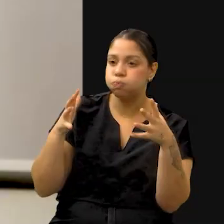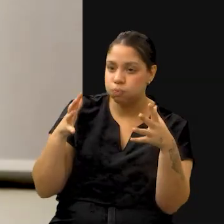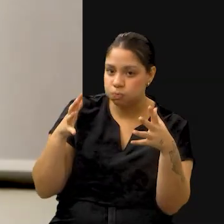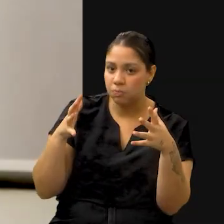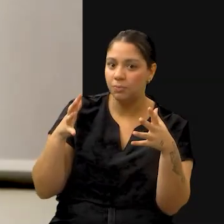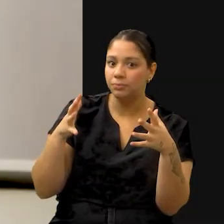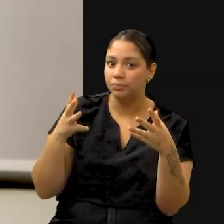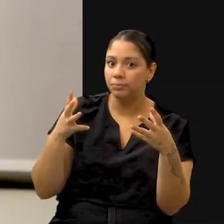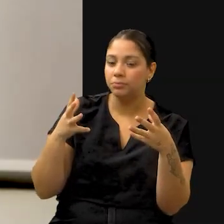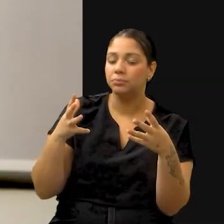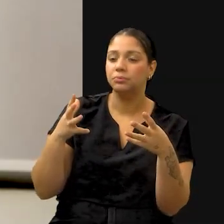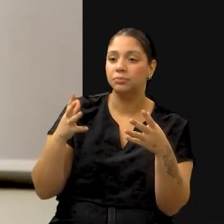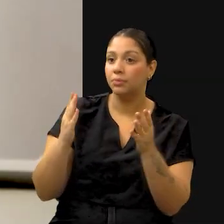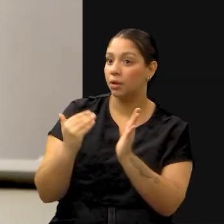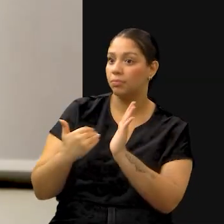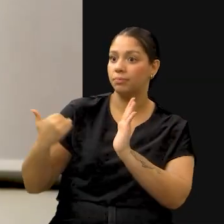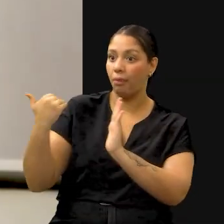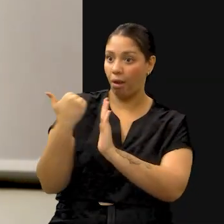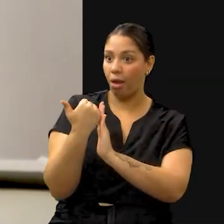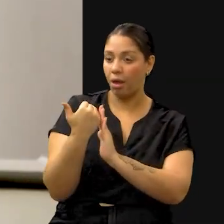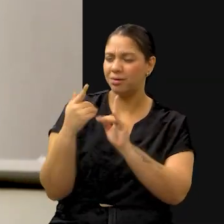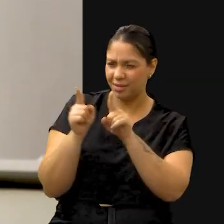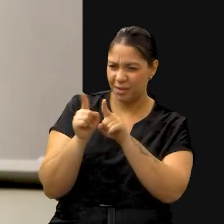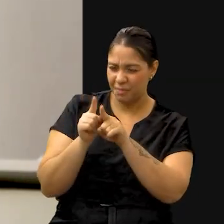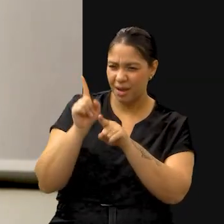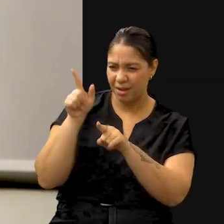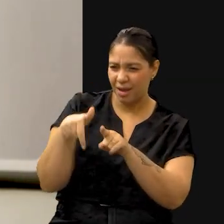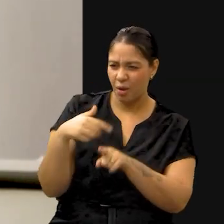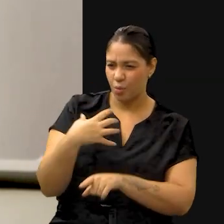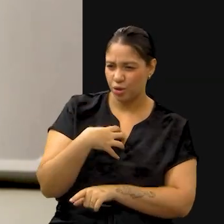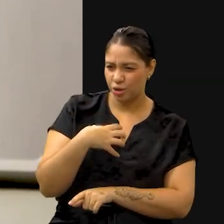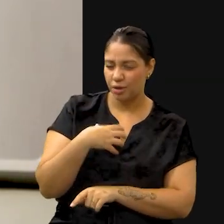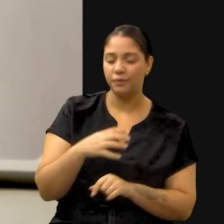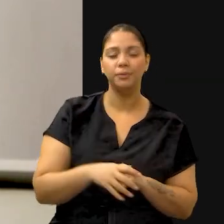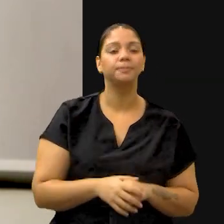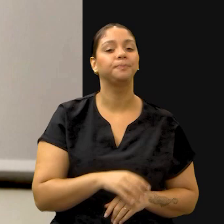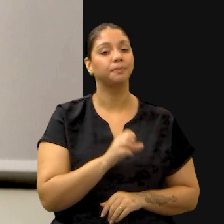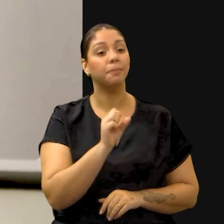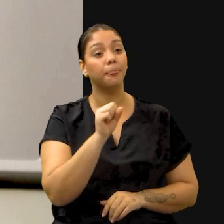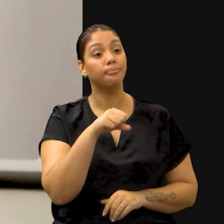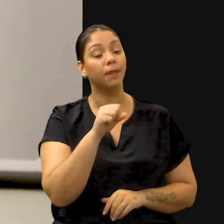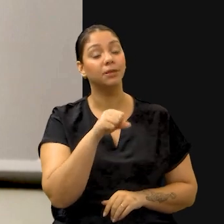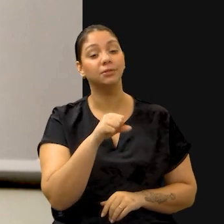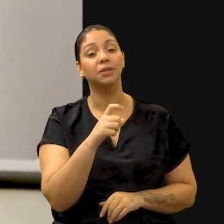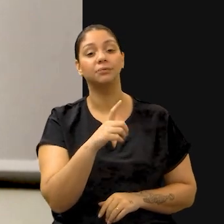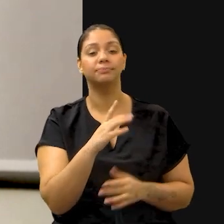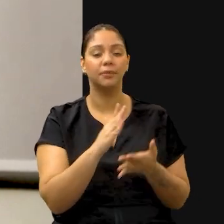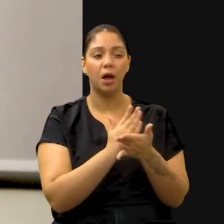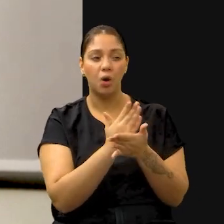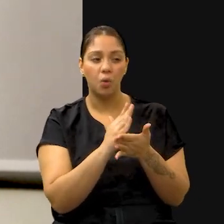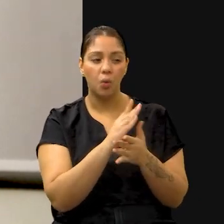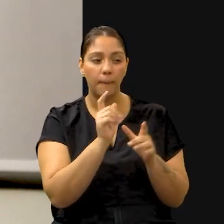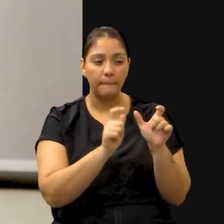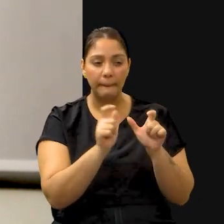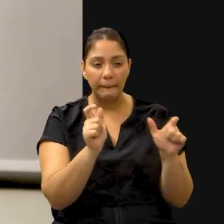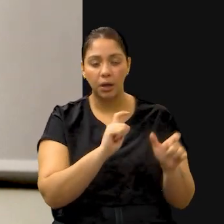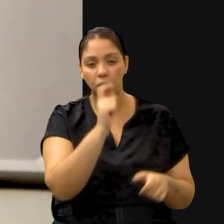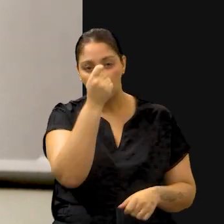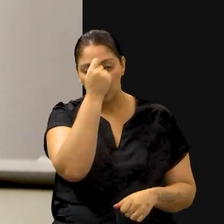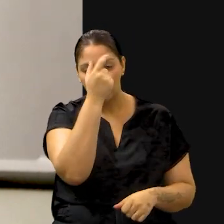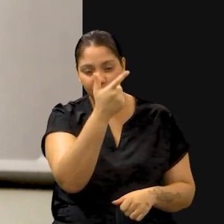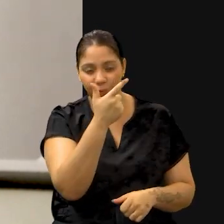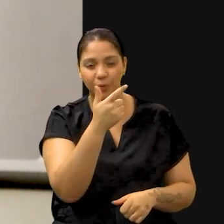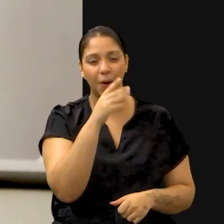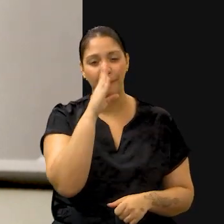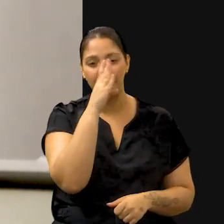Sim, o excesso de carne vermelha é um dos fatores de risco para o câncer coloretal. Algumas culturas, e aqui